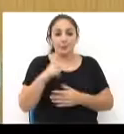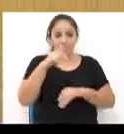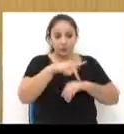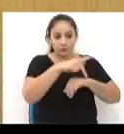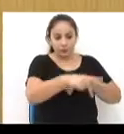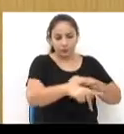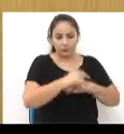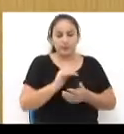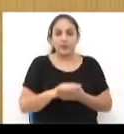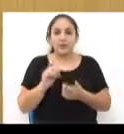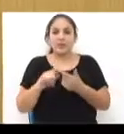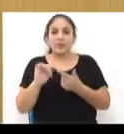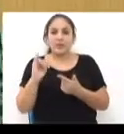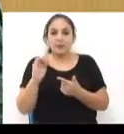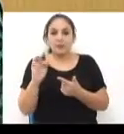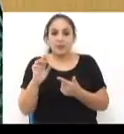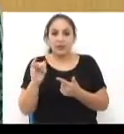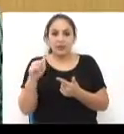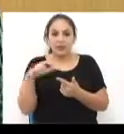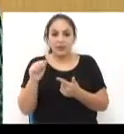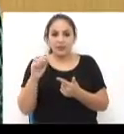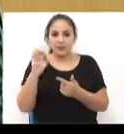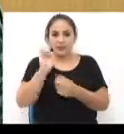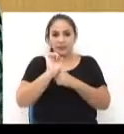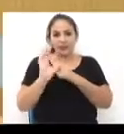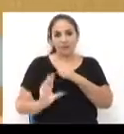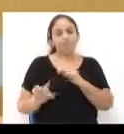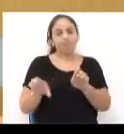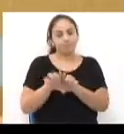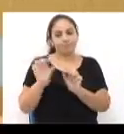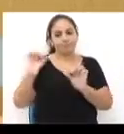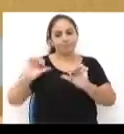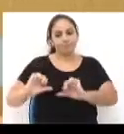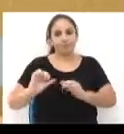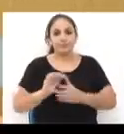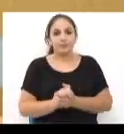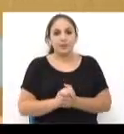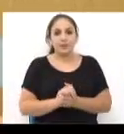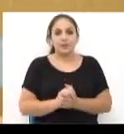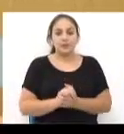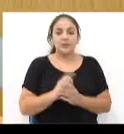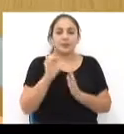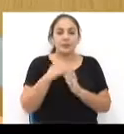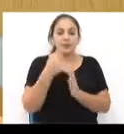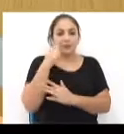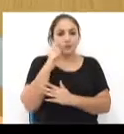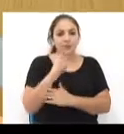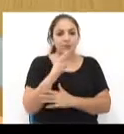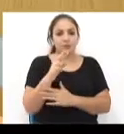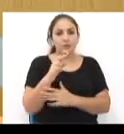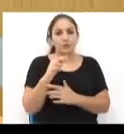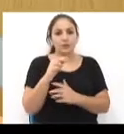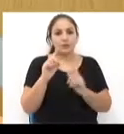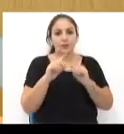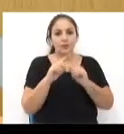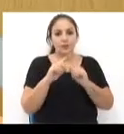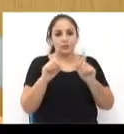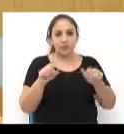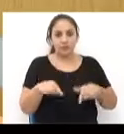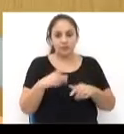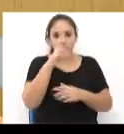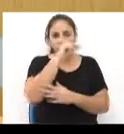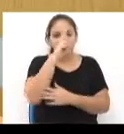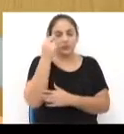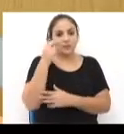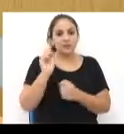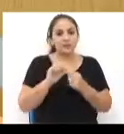Fundo, o Ipiranga de Erechim também foi rebaixado. E a seguir, servidores municipais realizam um ato público.